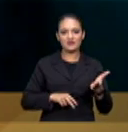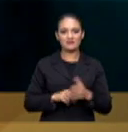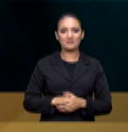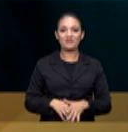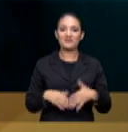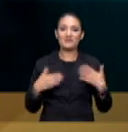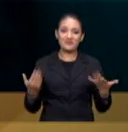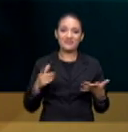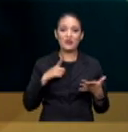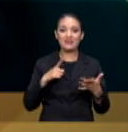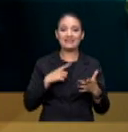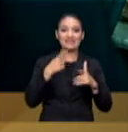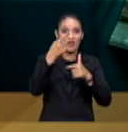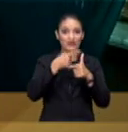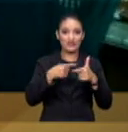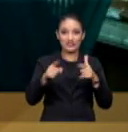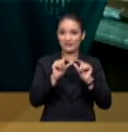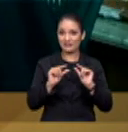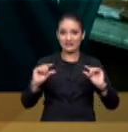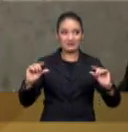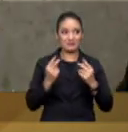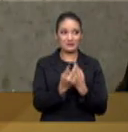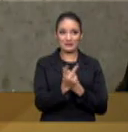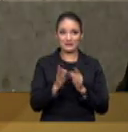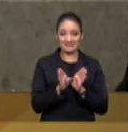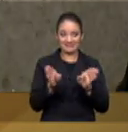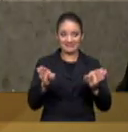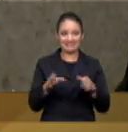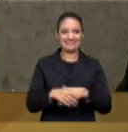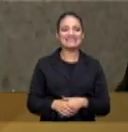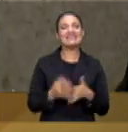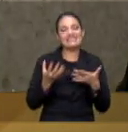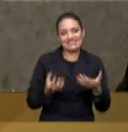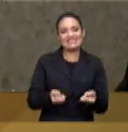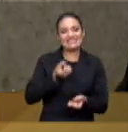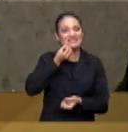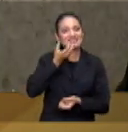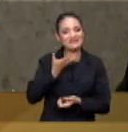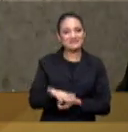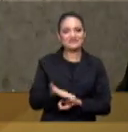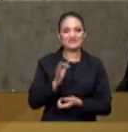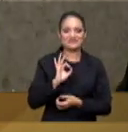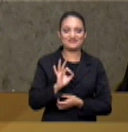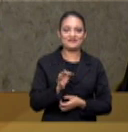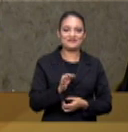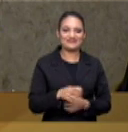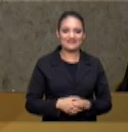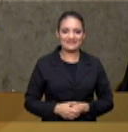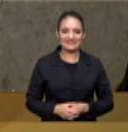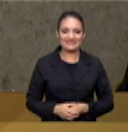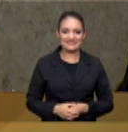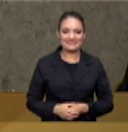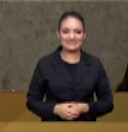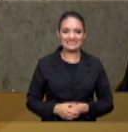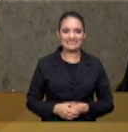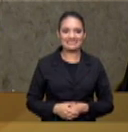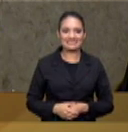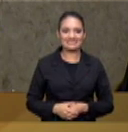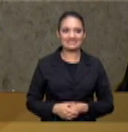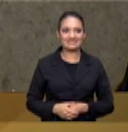divisão equânime, presidente. Não, receberam com bom grado. A excelência foi acolhida aí na sua questão de